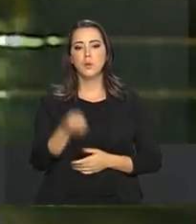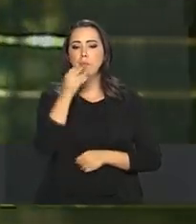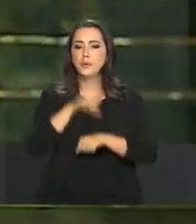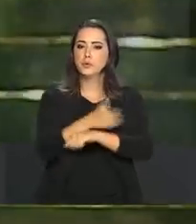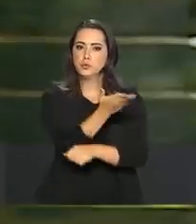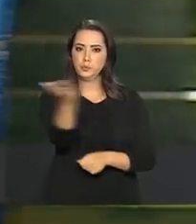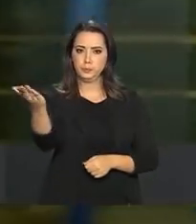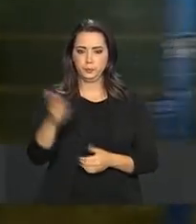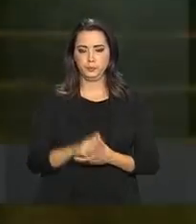noite vocês